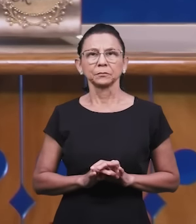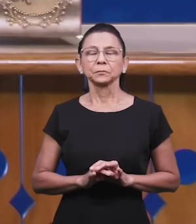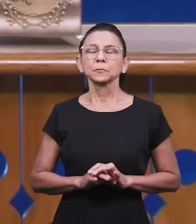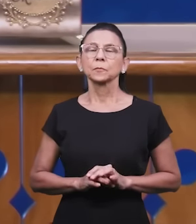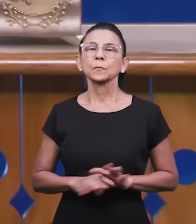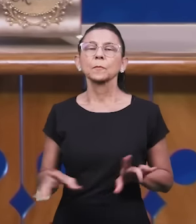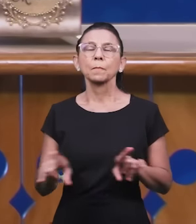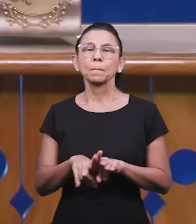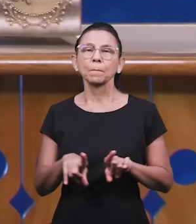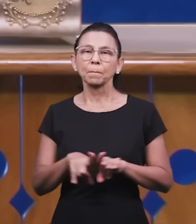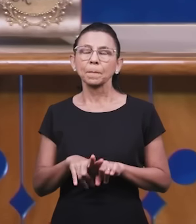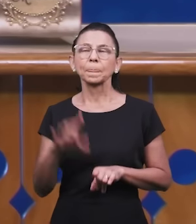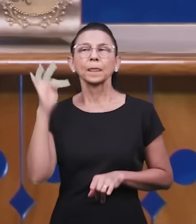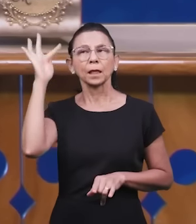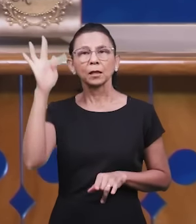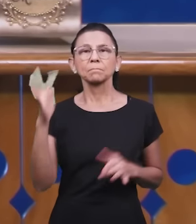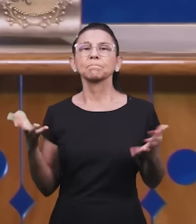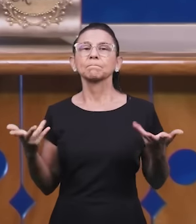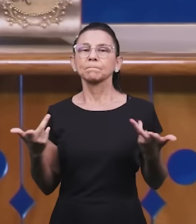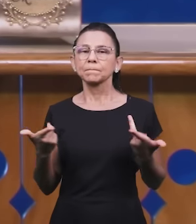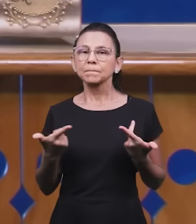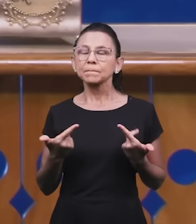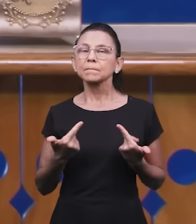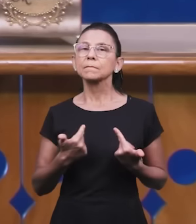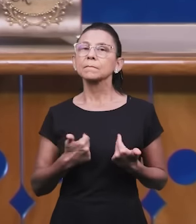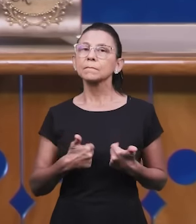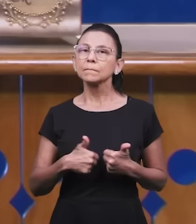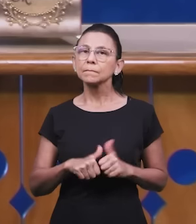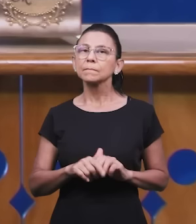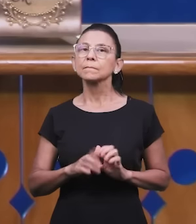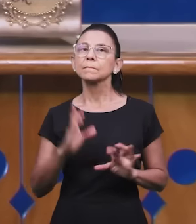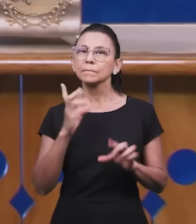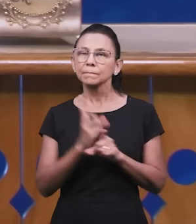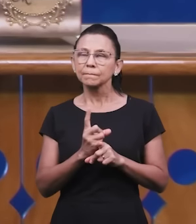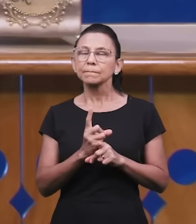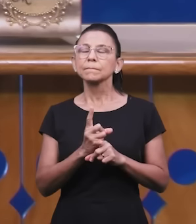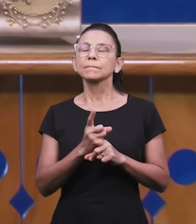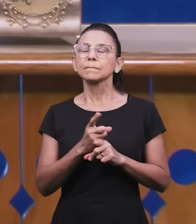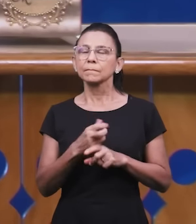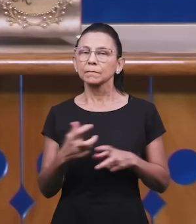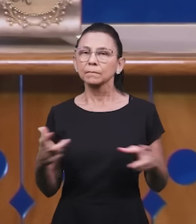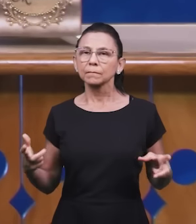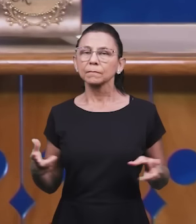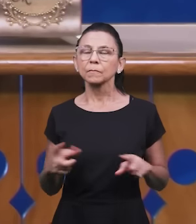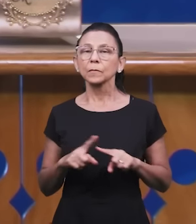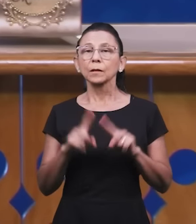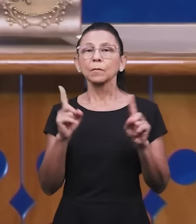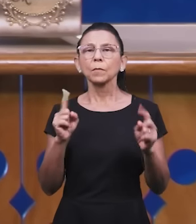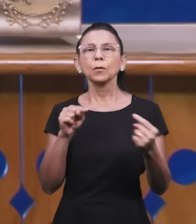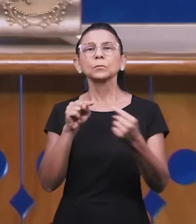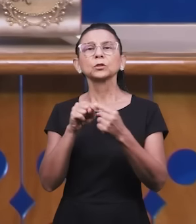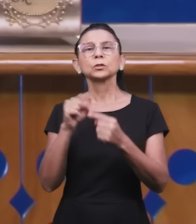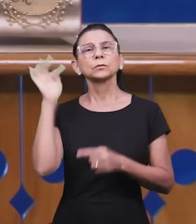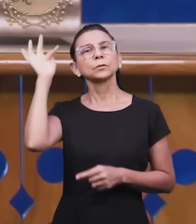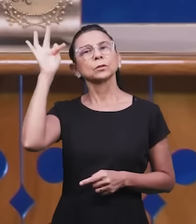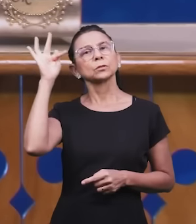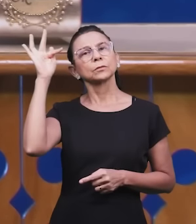também extraordinário. Mas nós vemos aqui que o único objetivo da filosofia, da